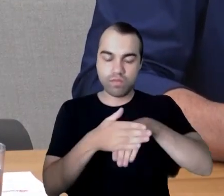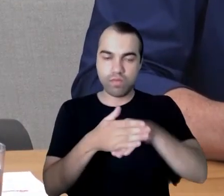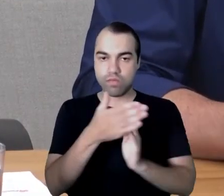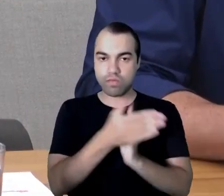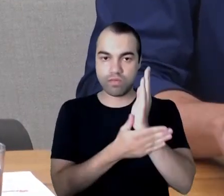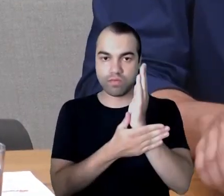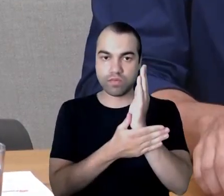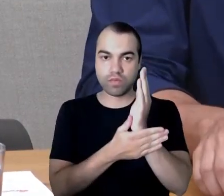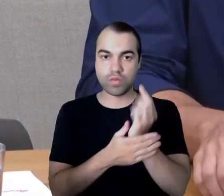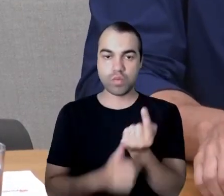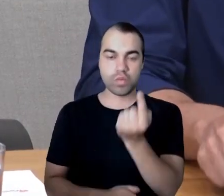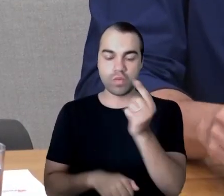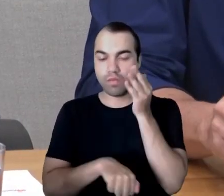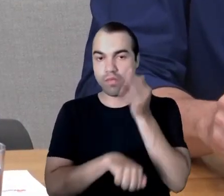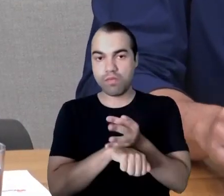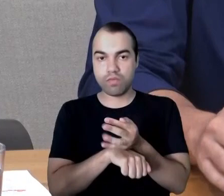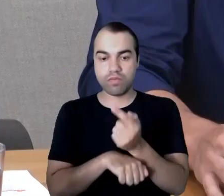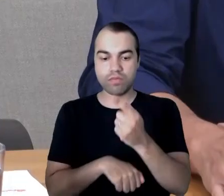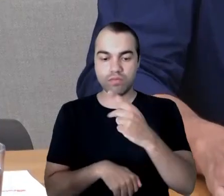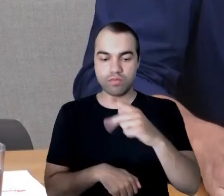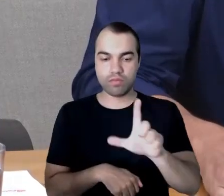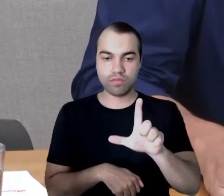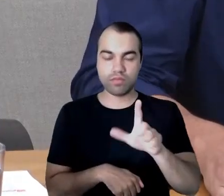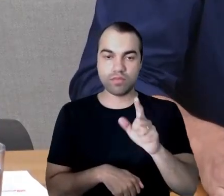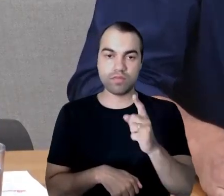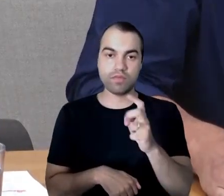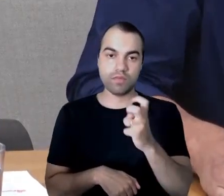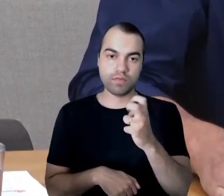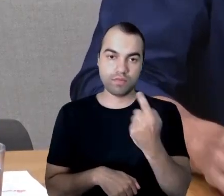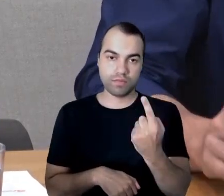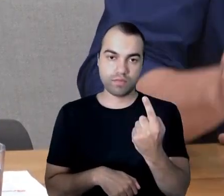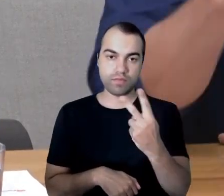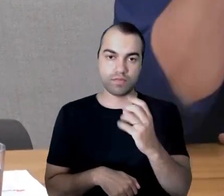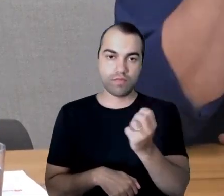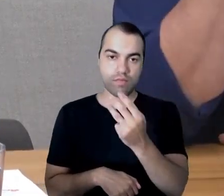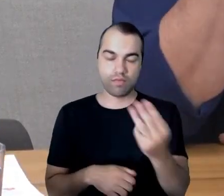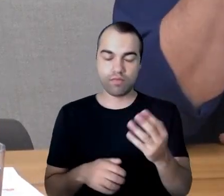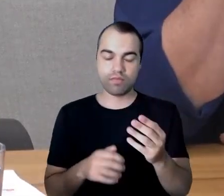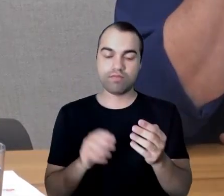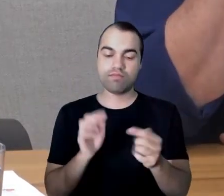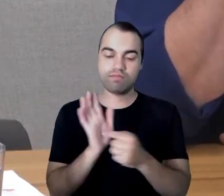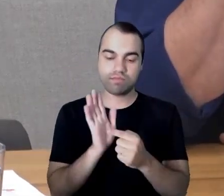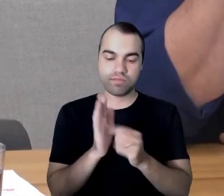PL 451 de 2023 do Poder Executivo Está aprovado